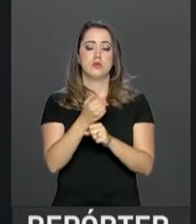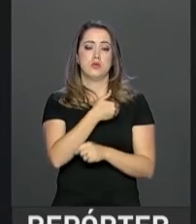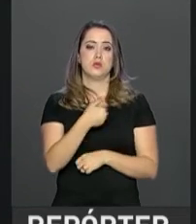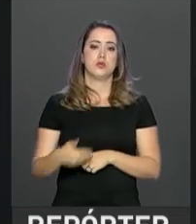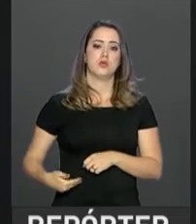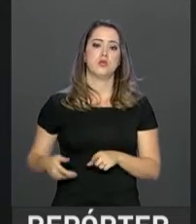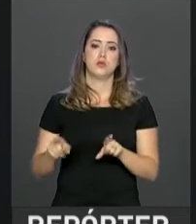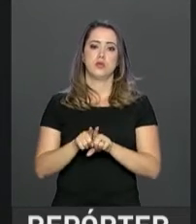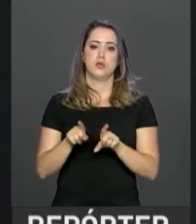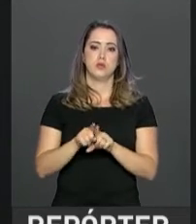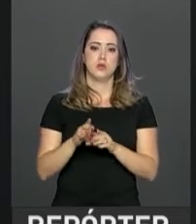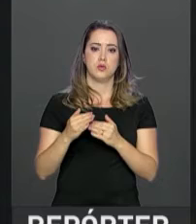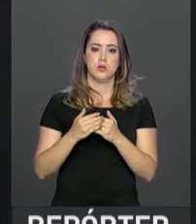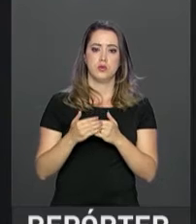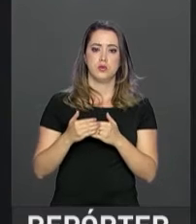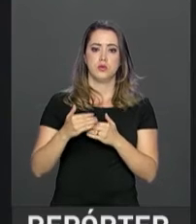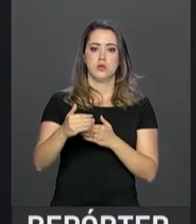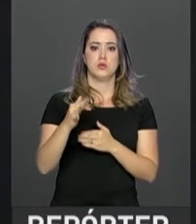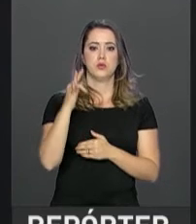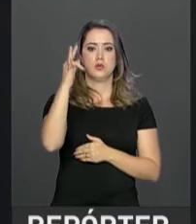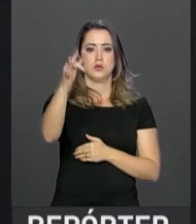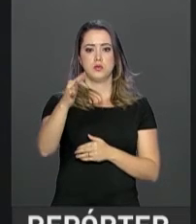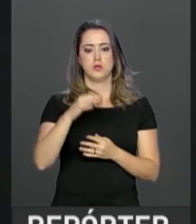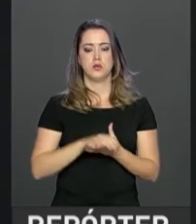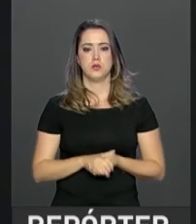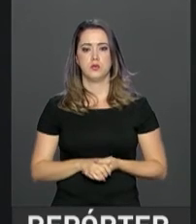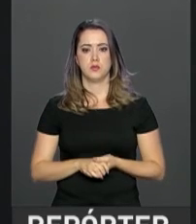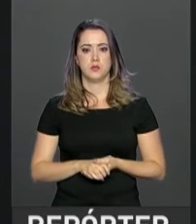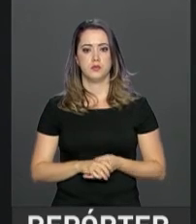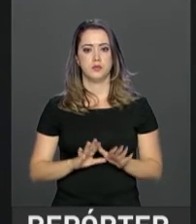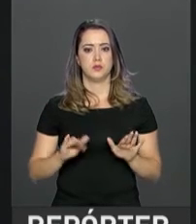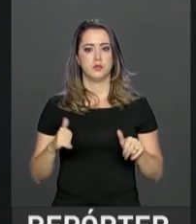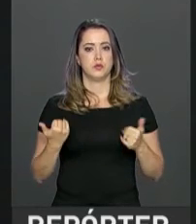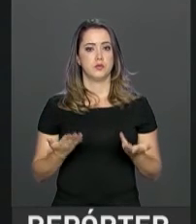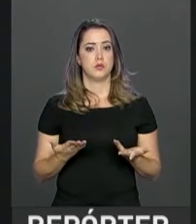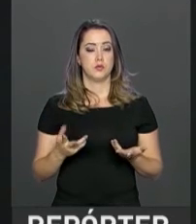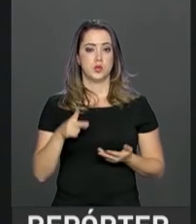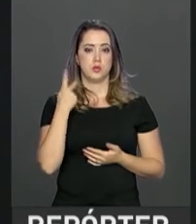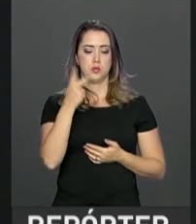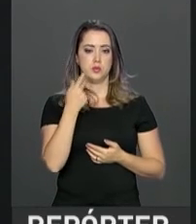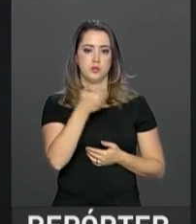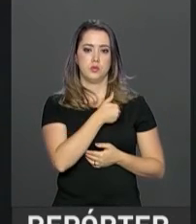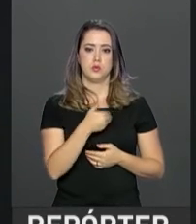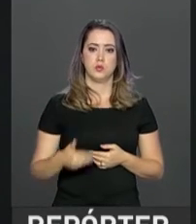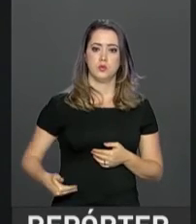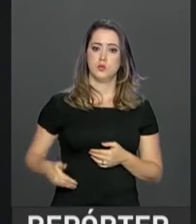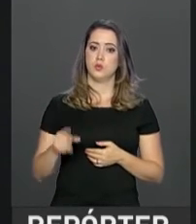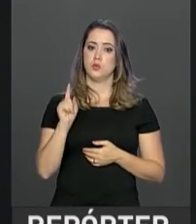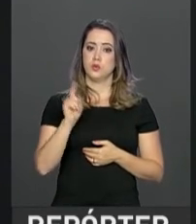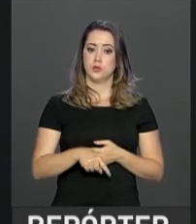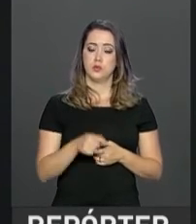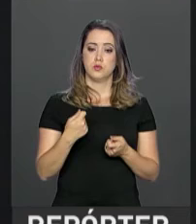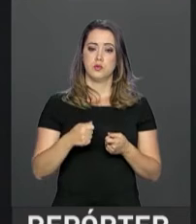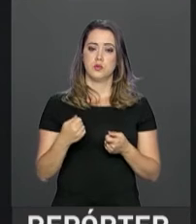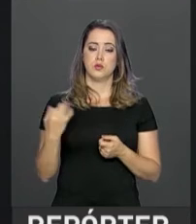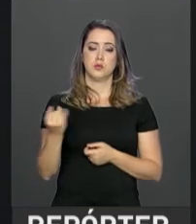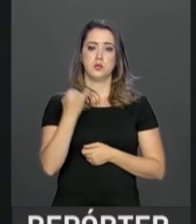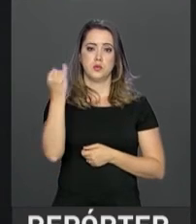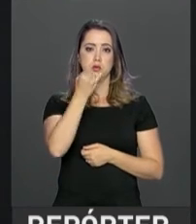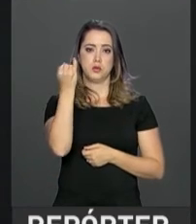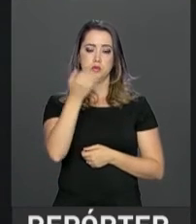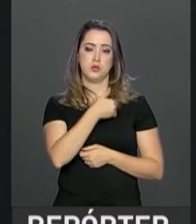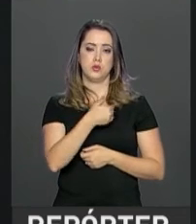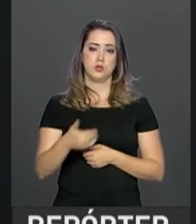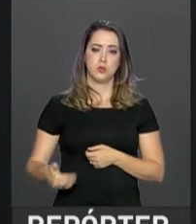mas também dos próximos governos por isso a política de governança pública ganhou destaque na agenda